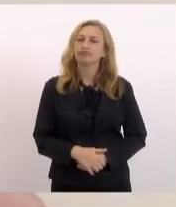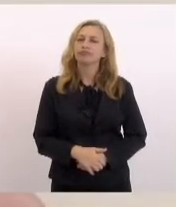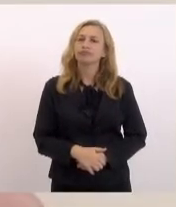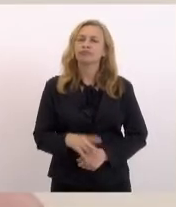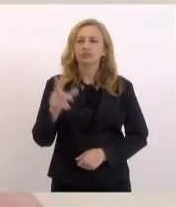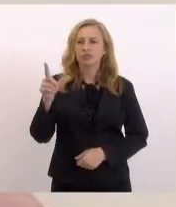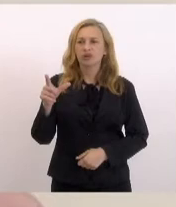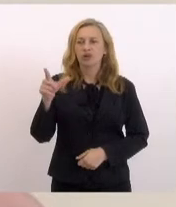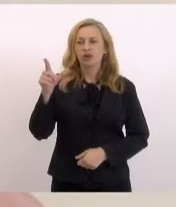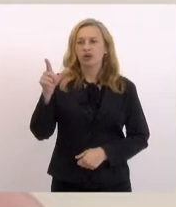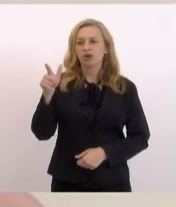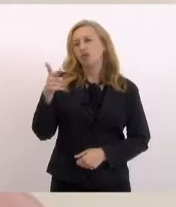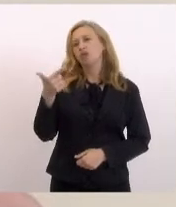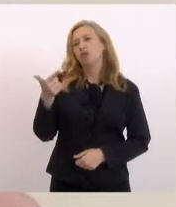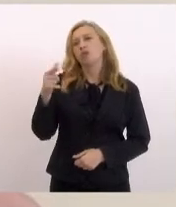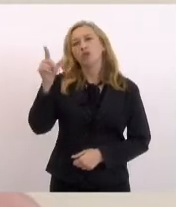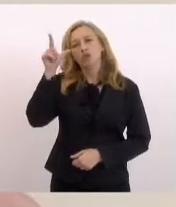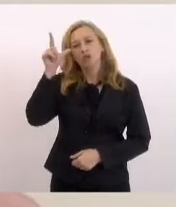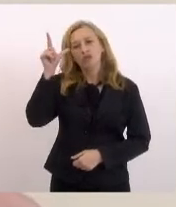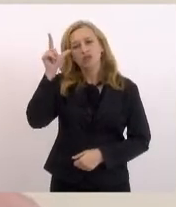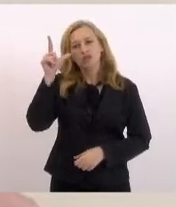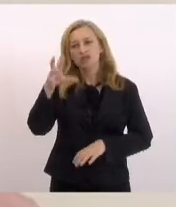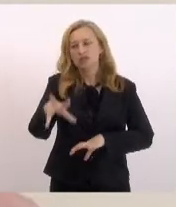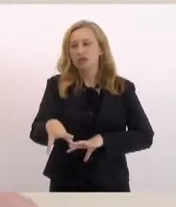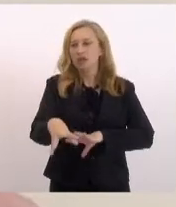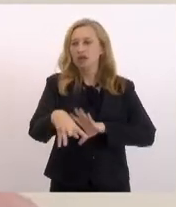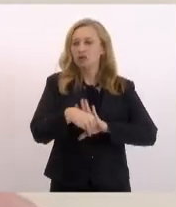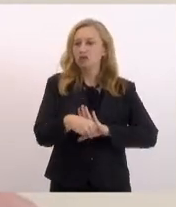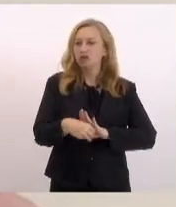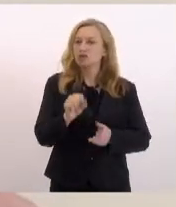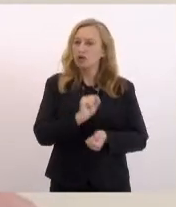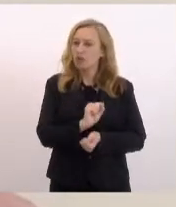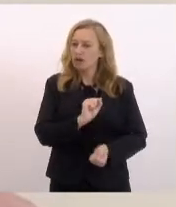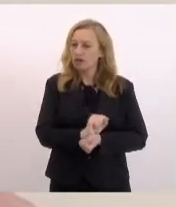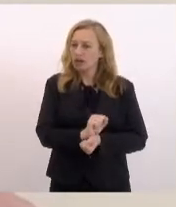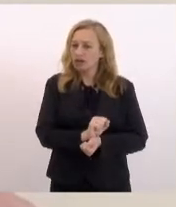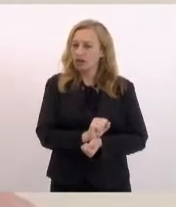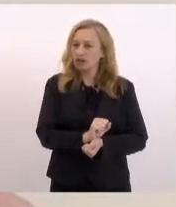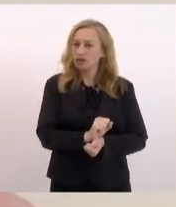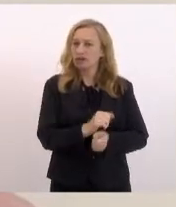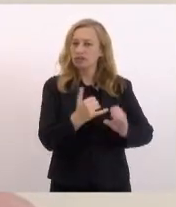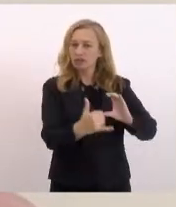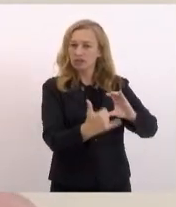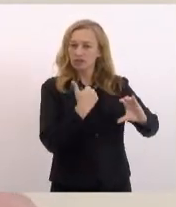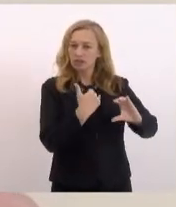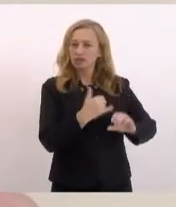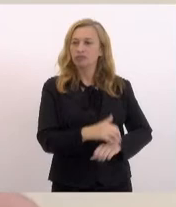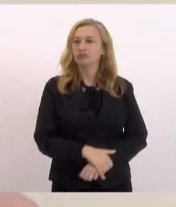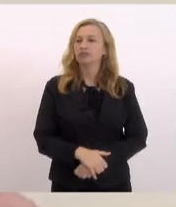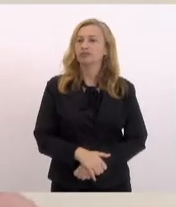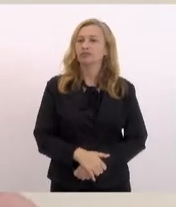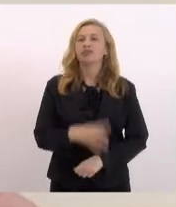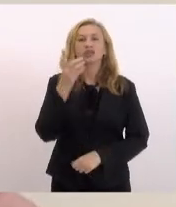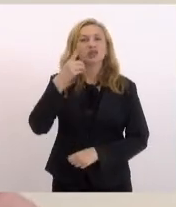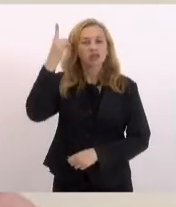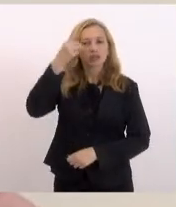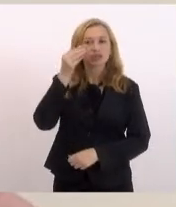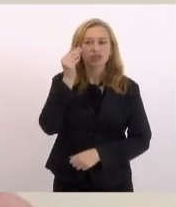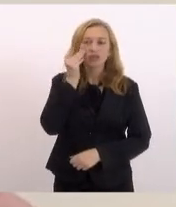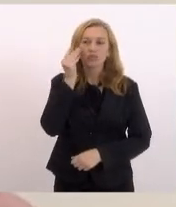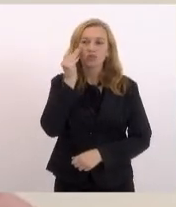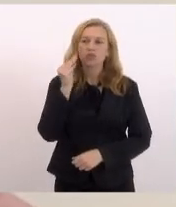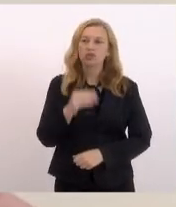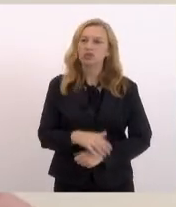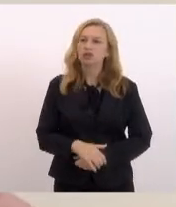Lucinha, inclusão. Vou aguardar aqui, você está enviando. Deputada Mônica, eu